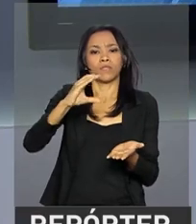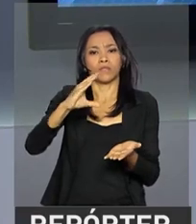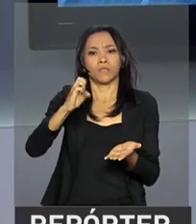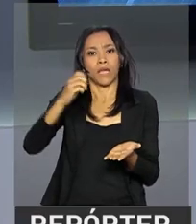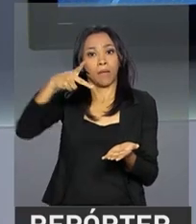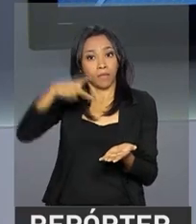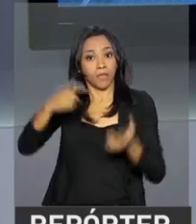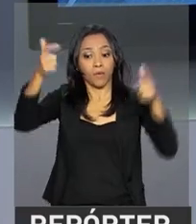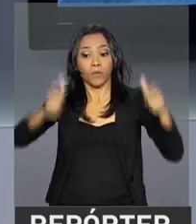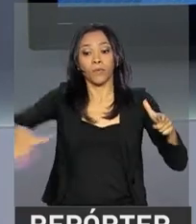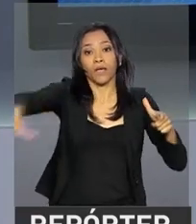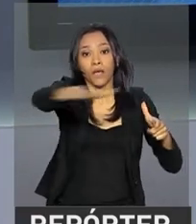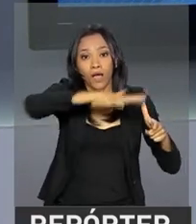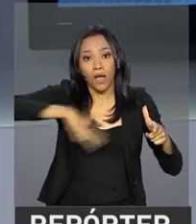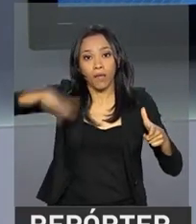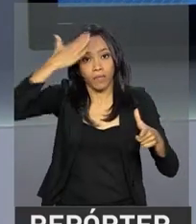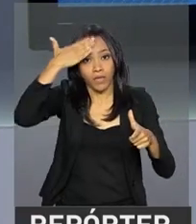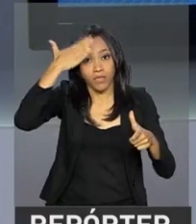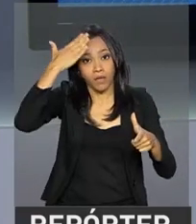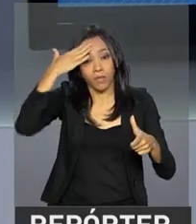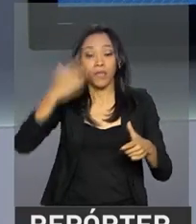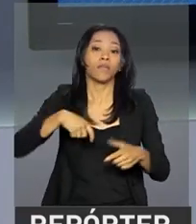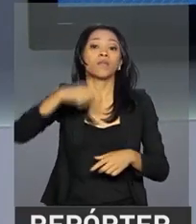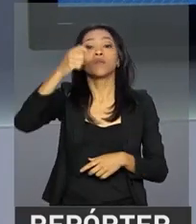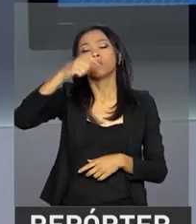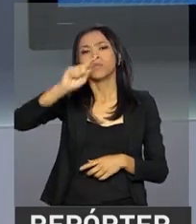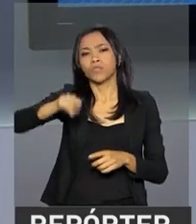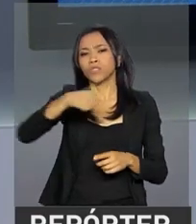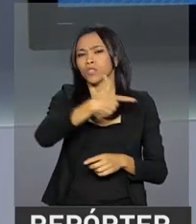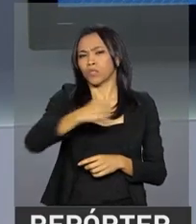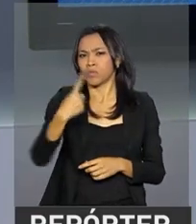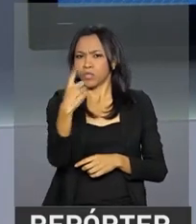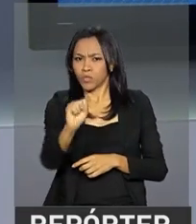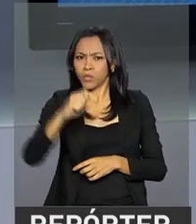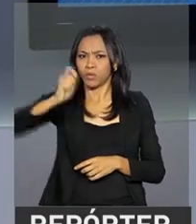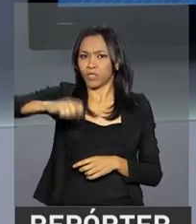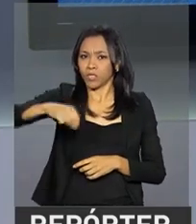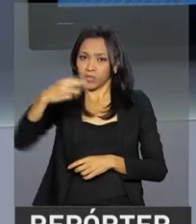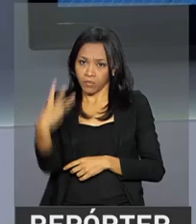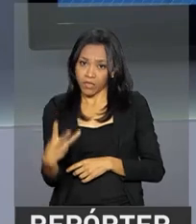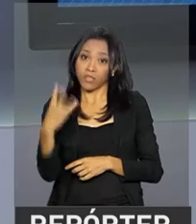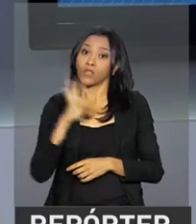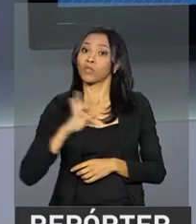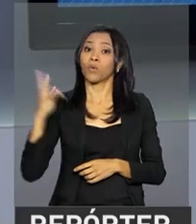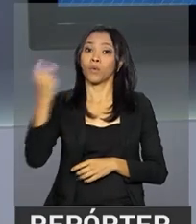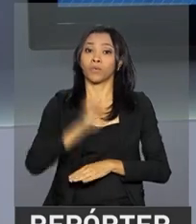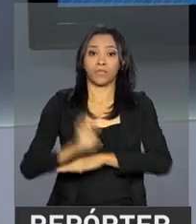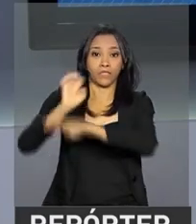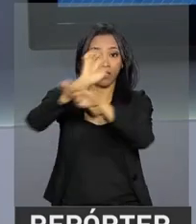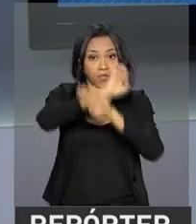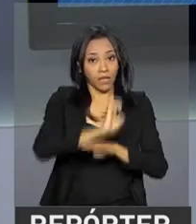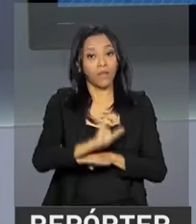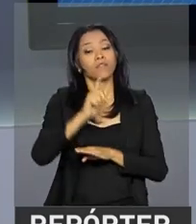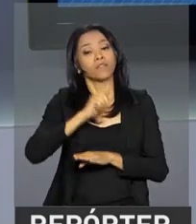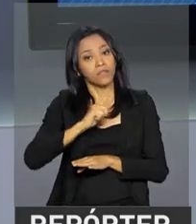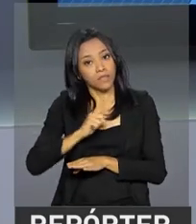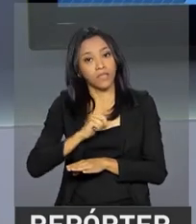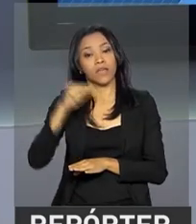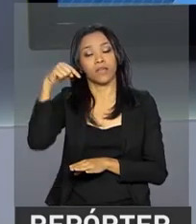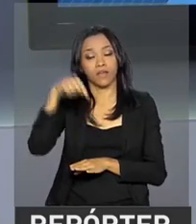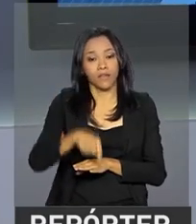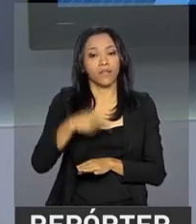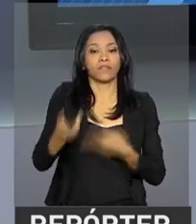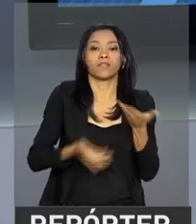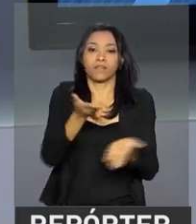A previsão é que até o primeiro trimestre de 2018, todos os estados brasileiros sejam incluídos no serviço pela